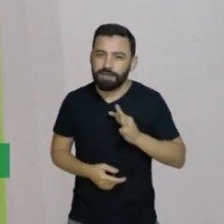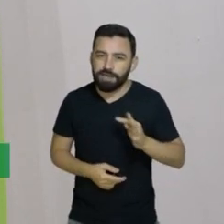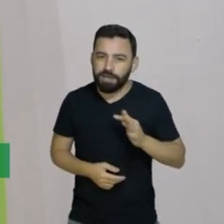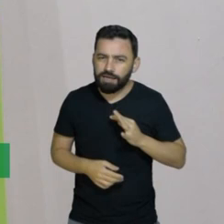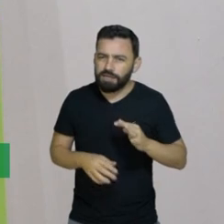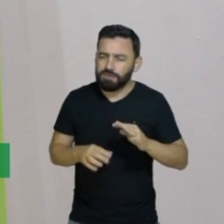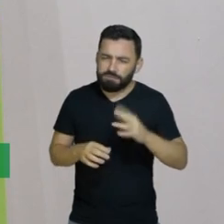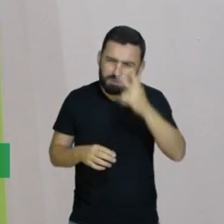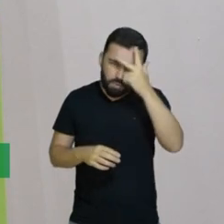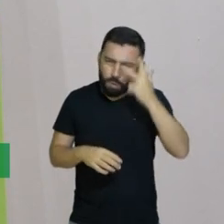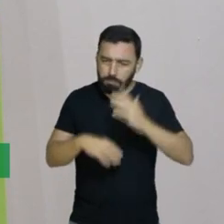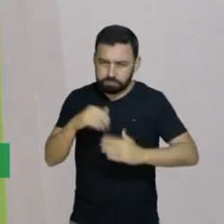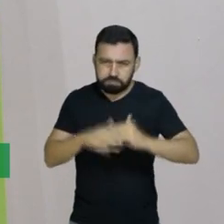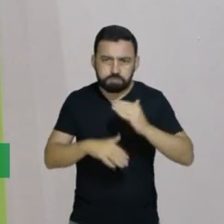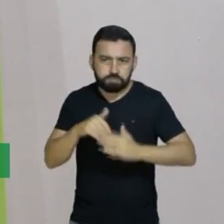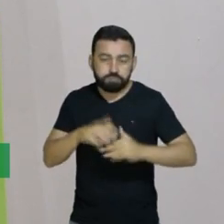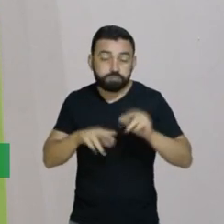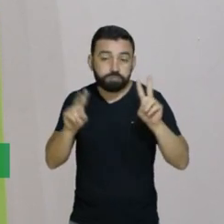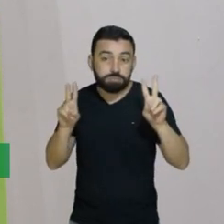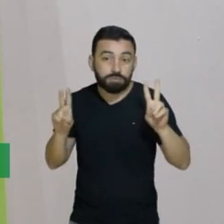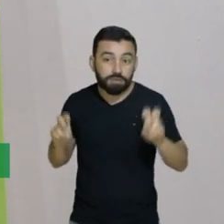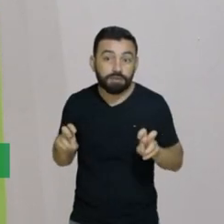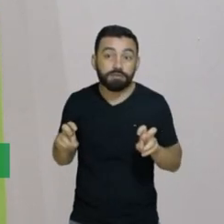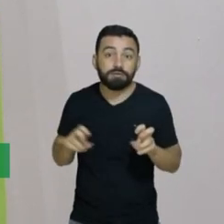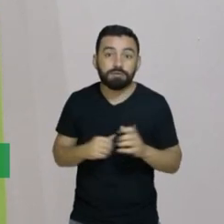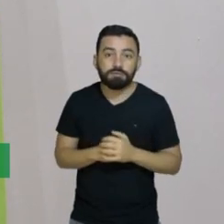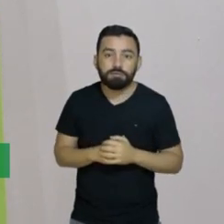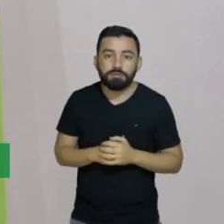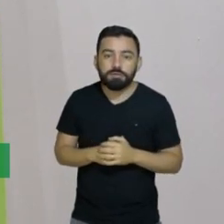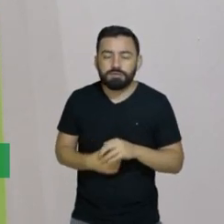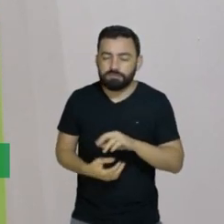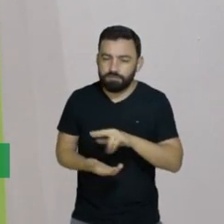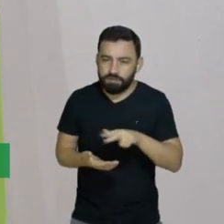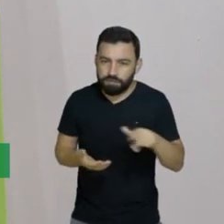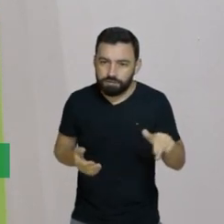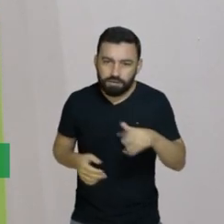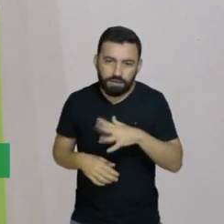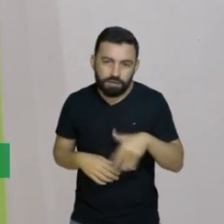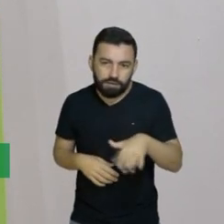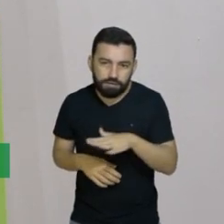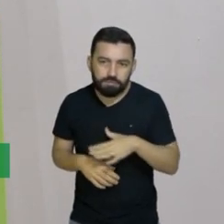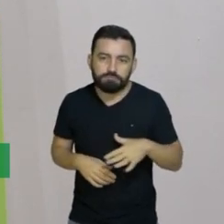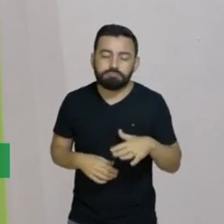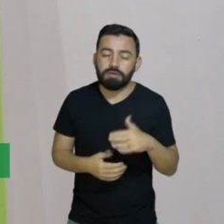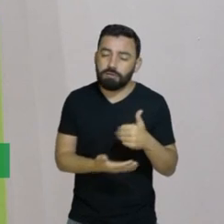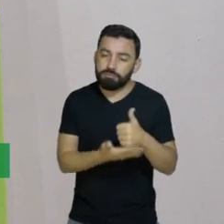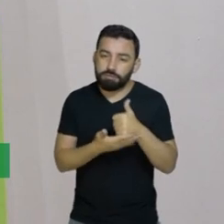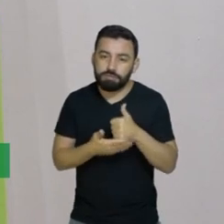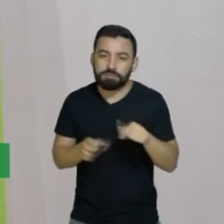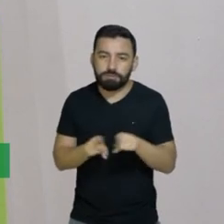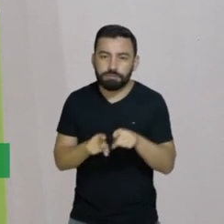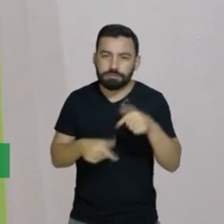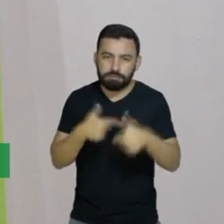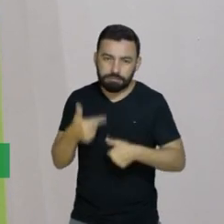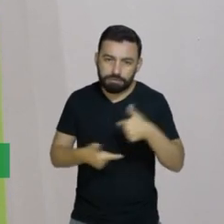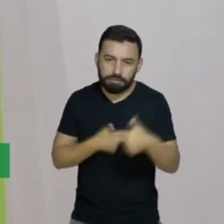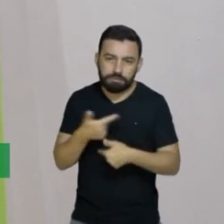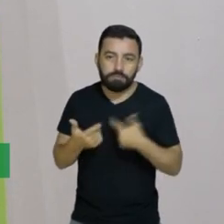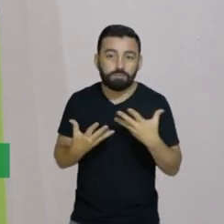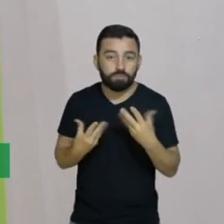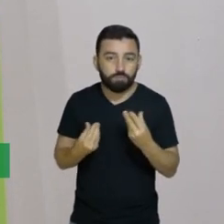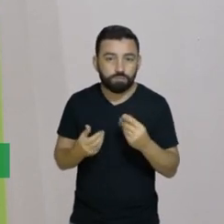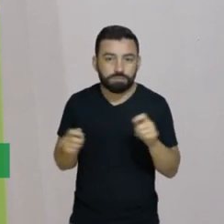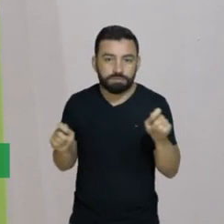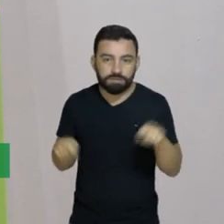pessoas especialistas no tema, de várias áreas do Brasil, para poder colaborar conosco. E estamos trabalhando muito para que nós tenhamos